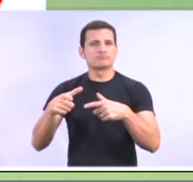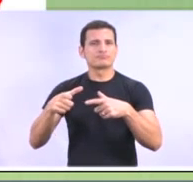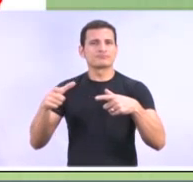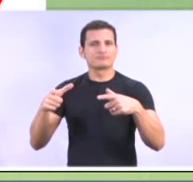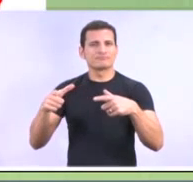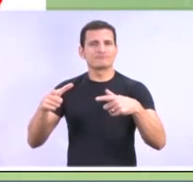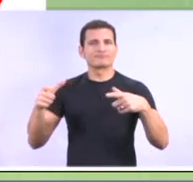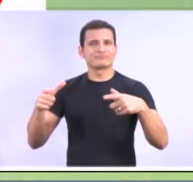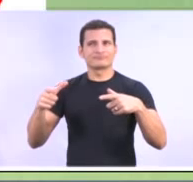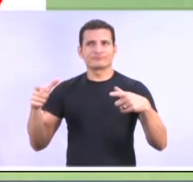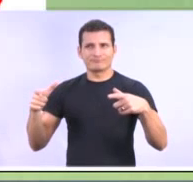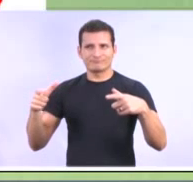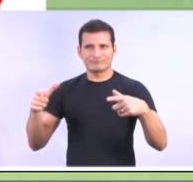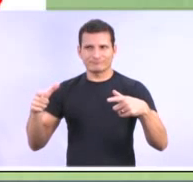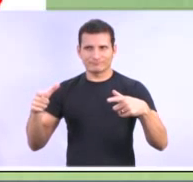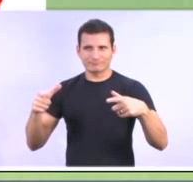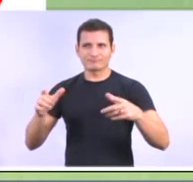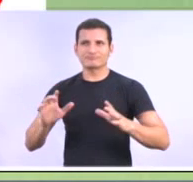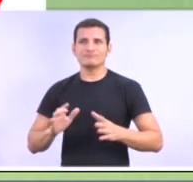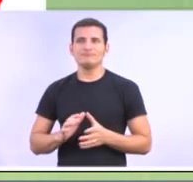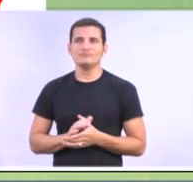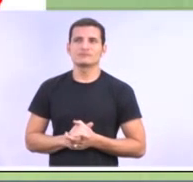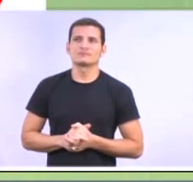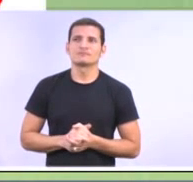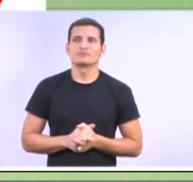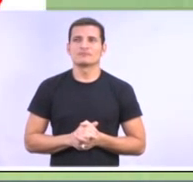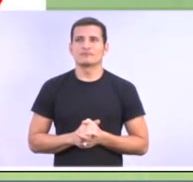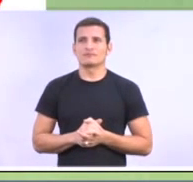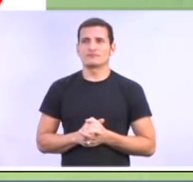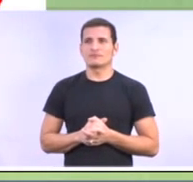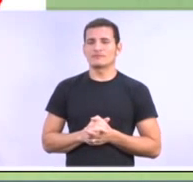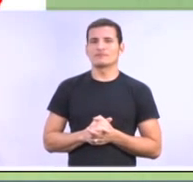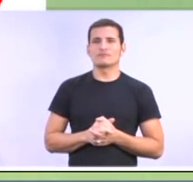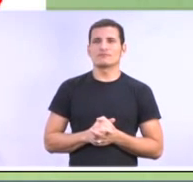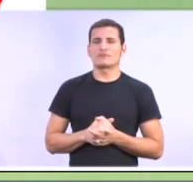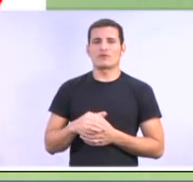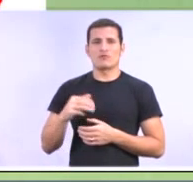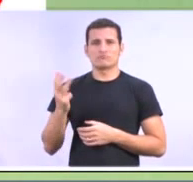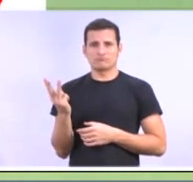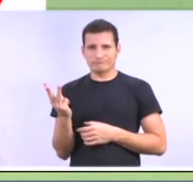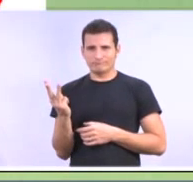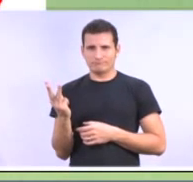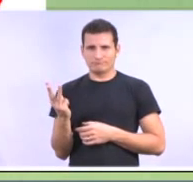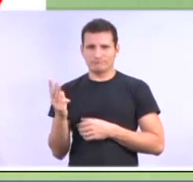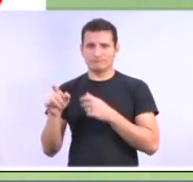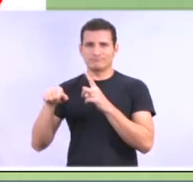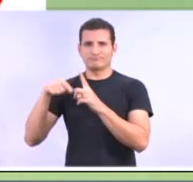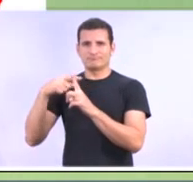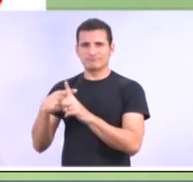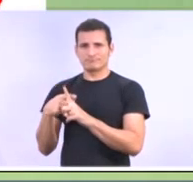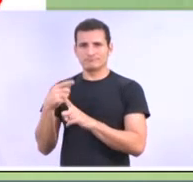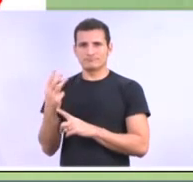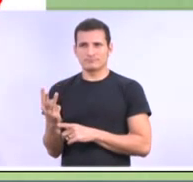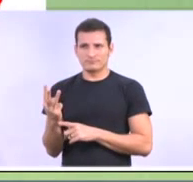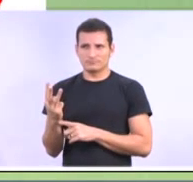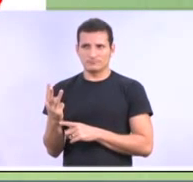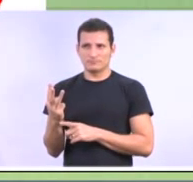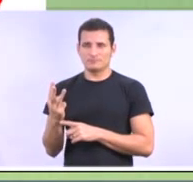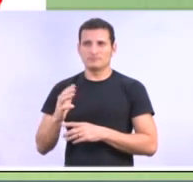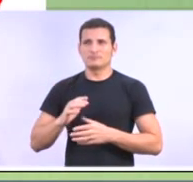tinha N dispositivos e chegou a demanda de mais 3 aqui, por exemplo. Se a gente tivesse uma rede